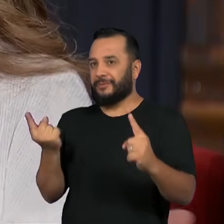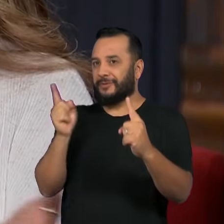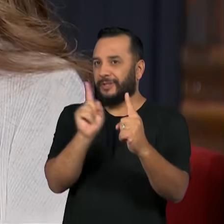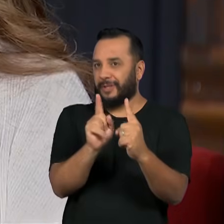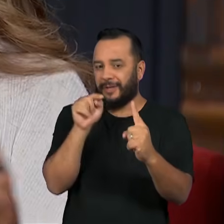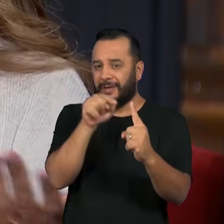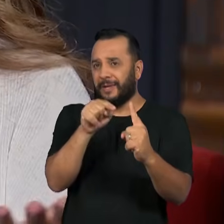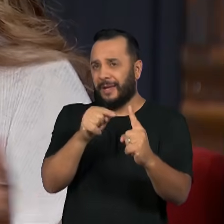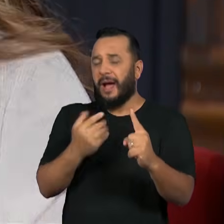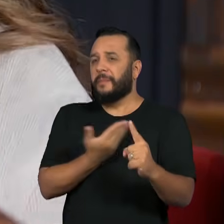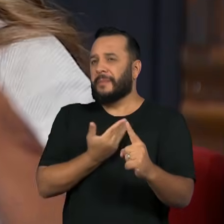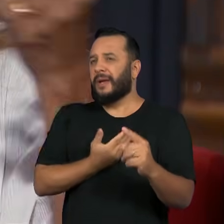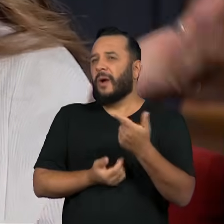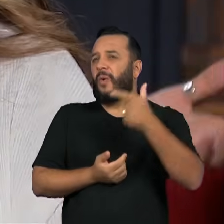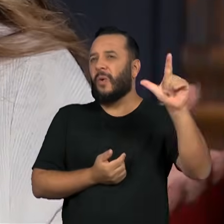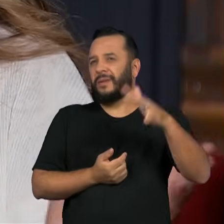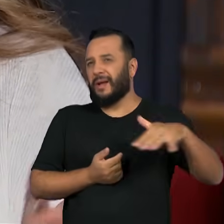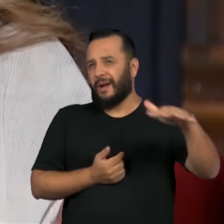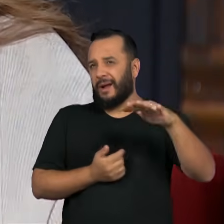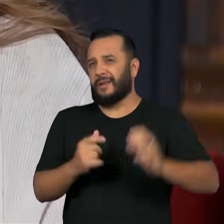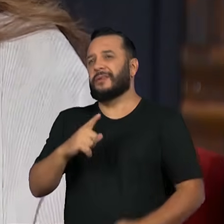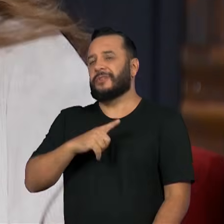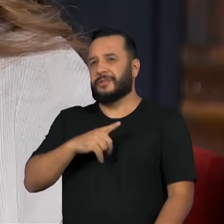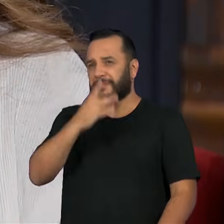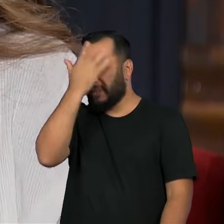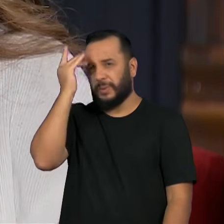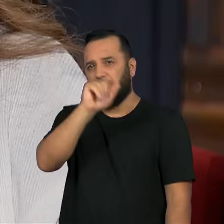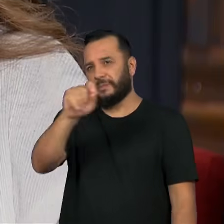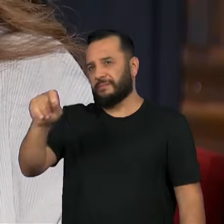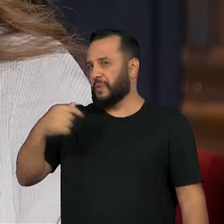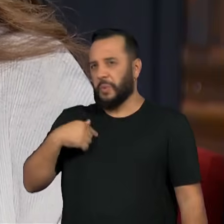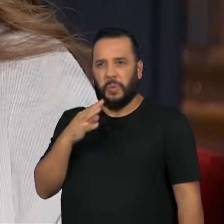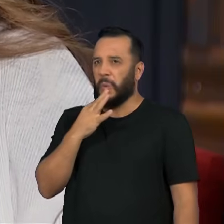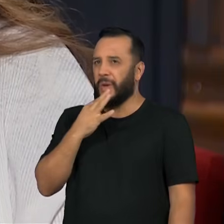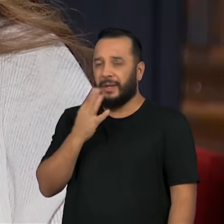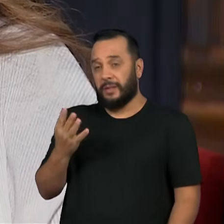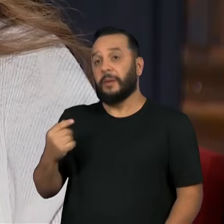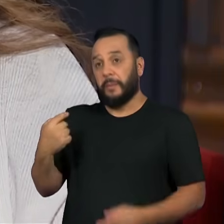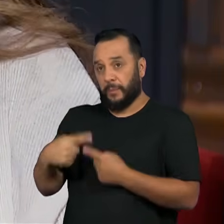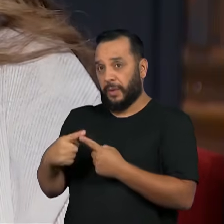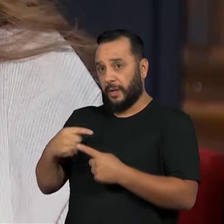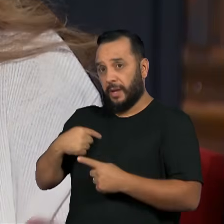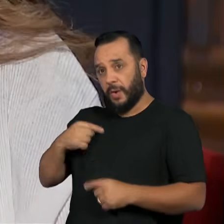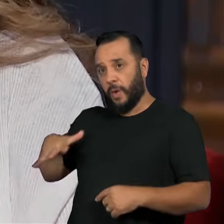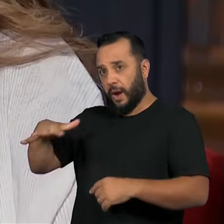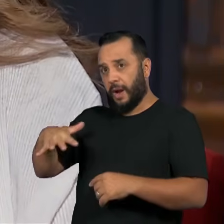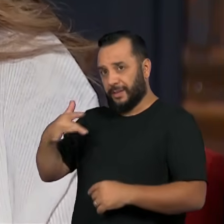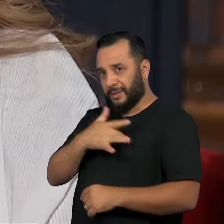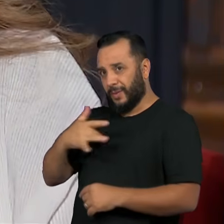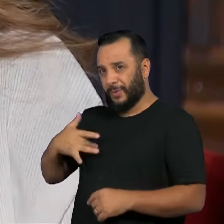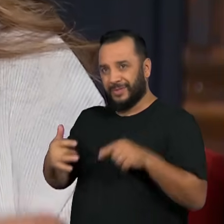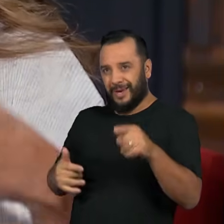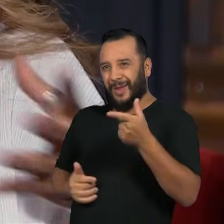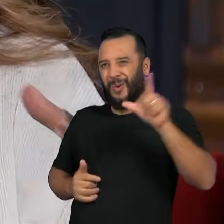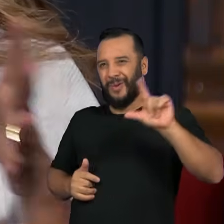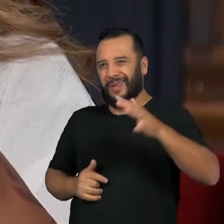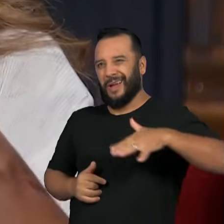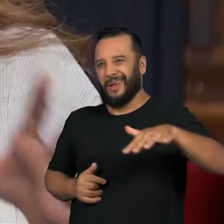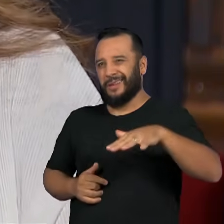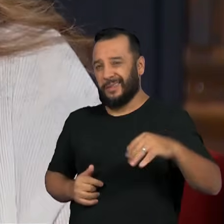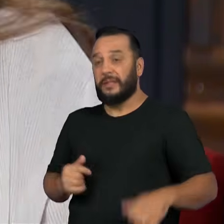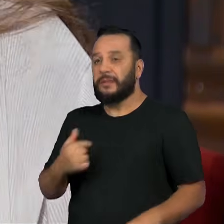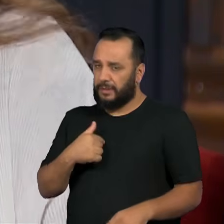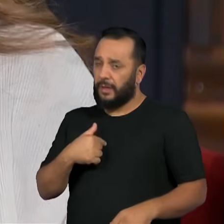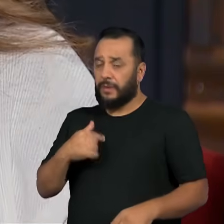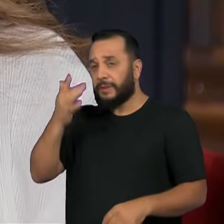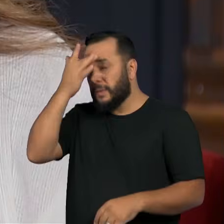era da área da saúde, então tinha um monte de pessoas desconhecidas ali do meu mundo. E aí fui apresentada lá para um